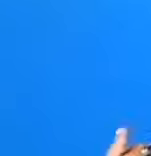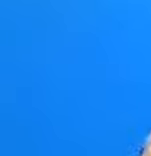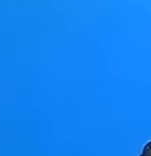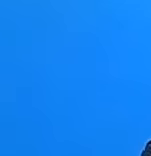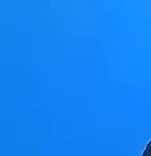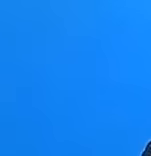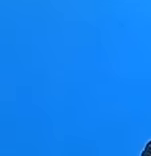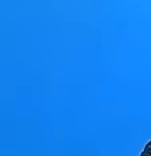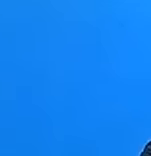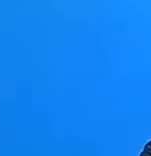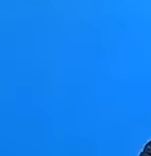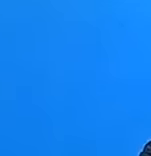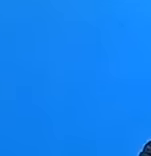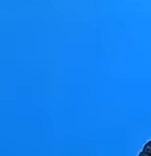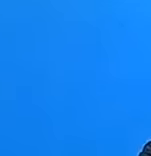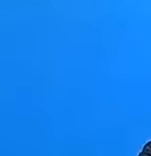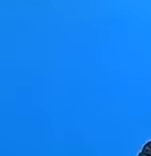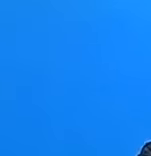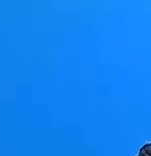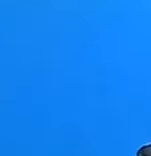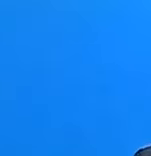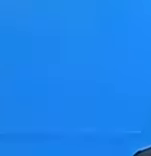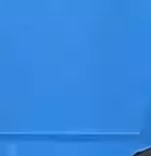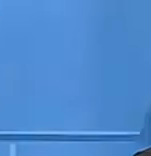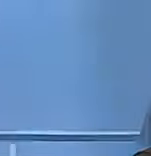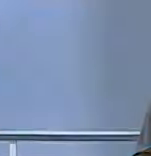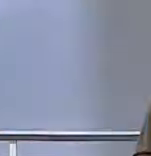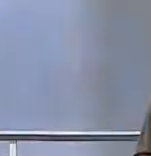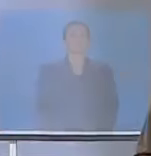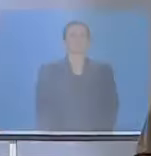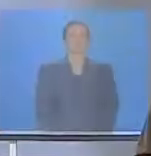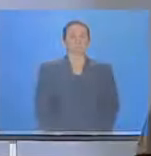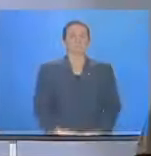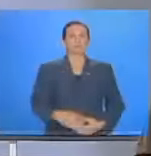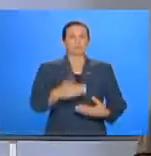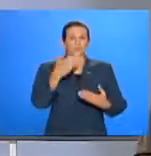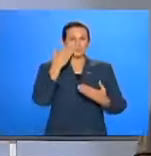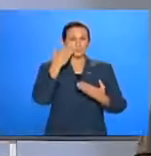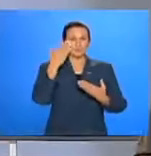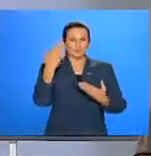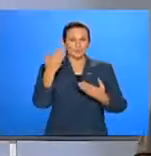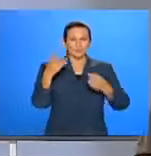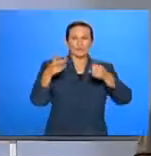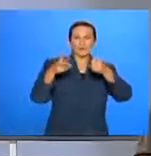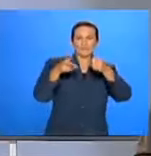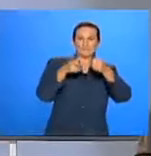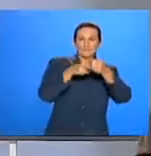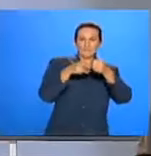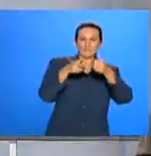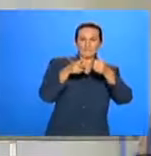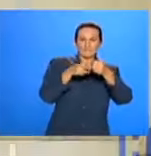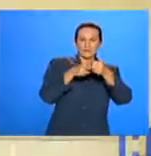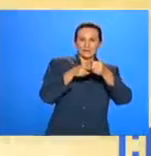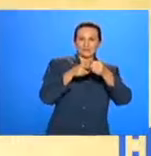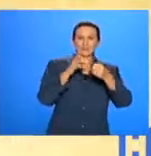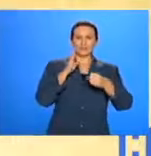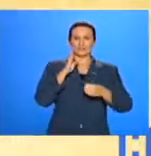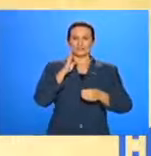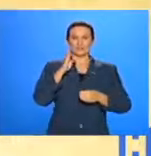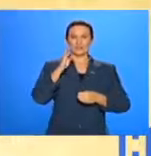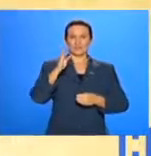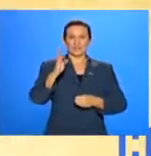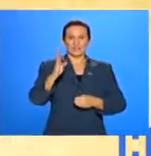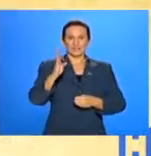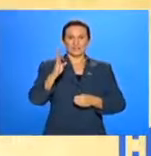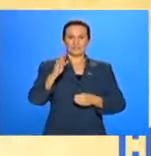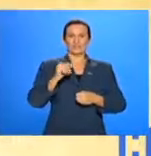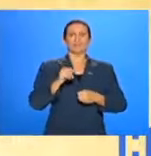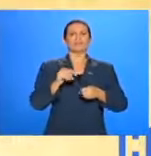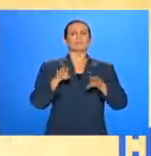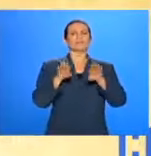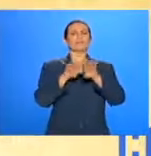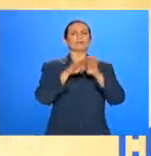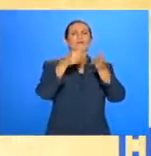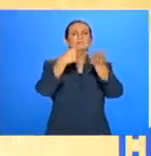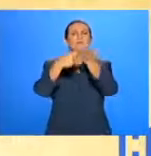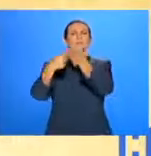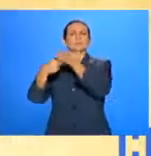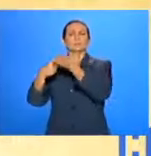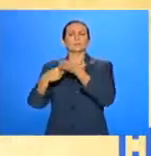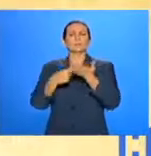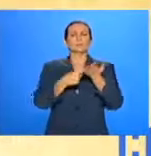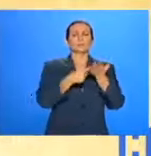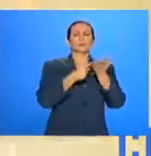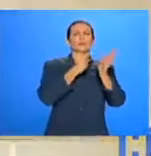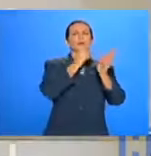e vir se opõem em relação à direcionalidade. Convenções da